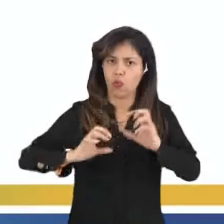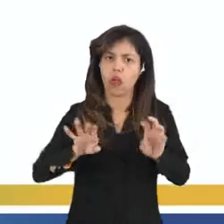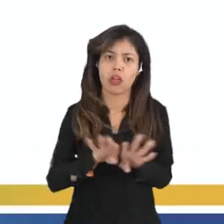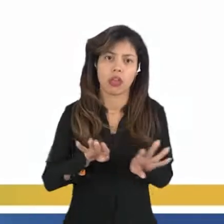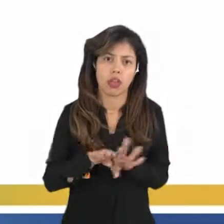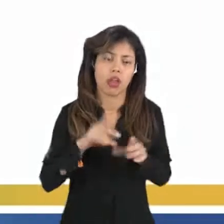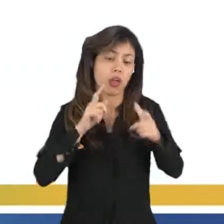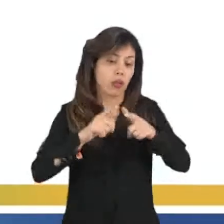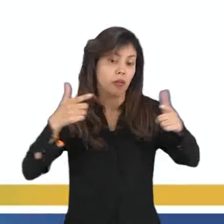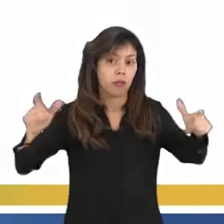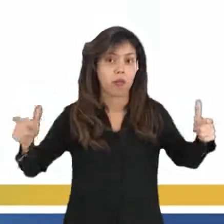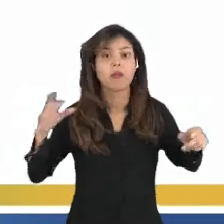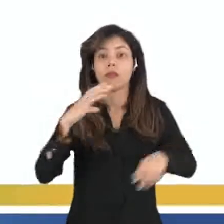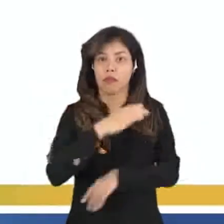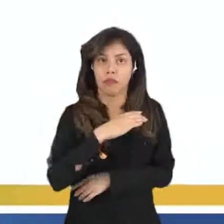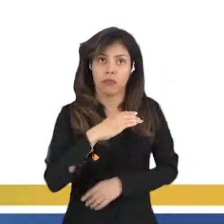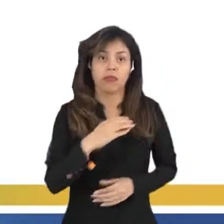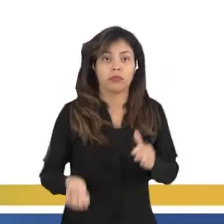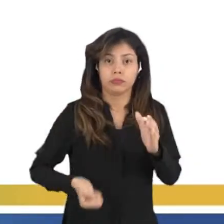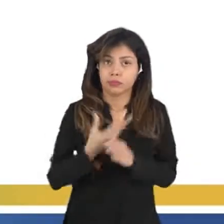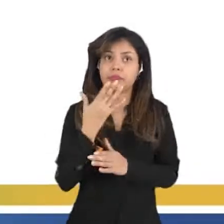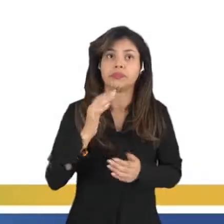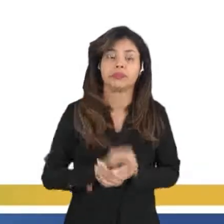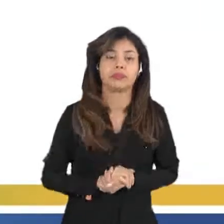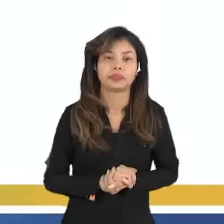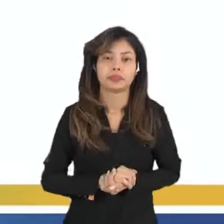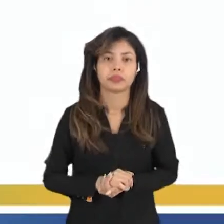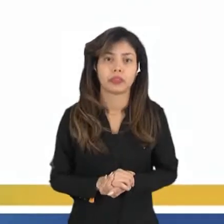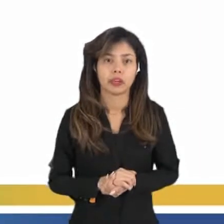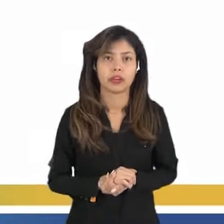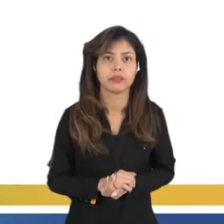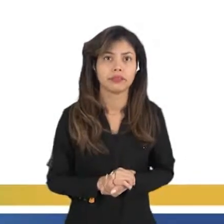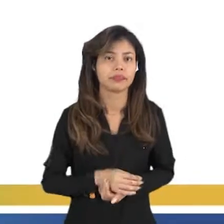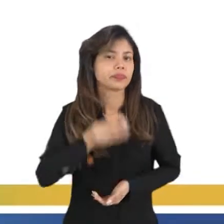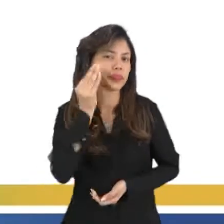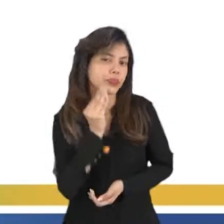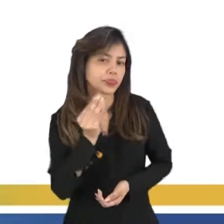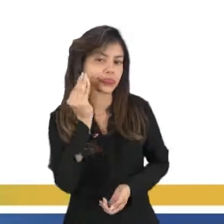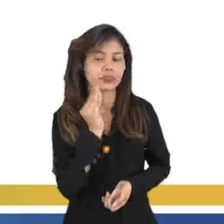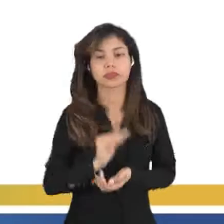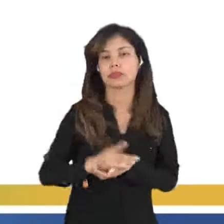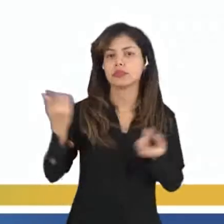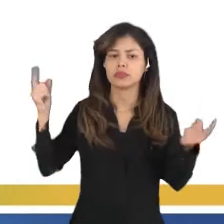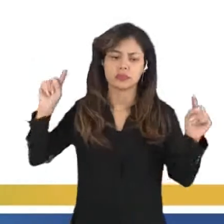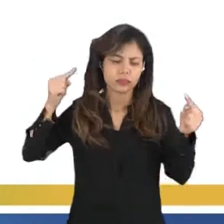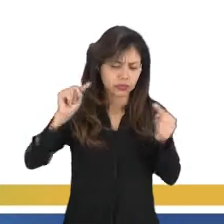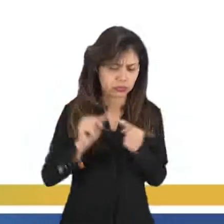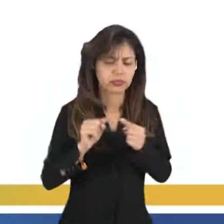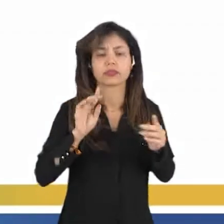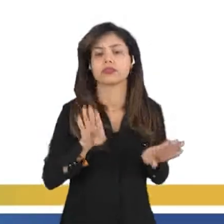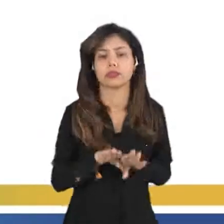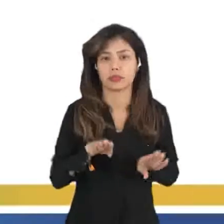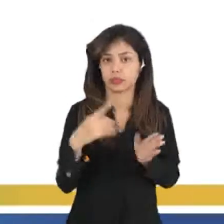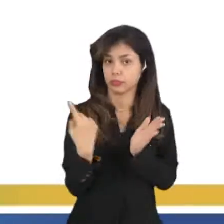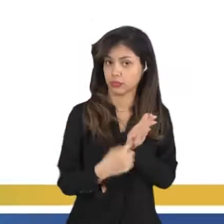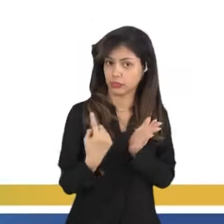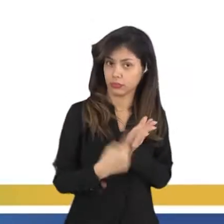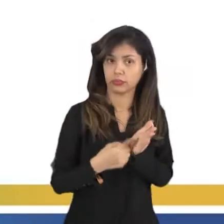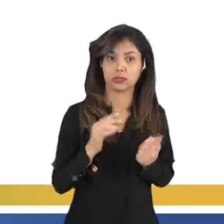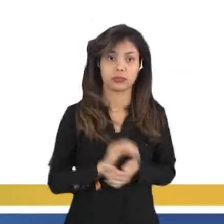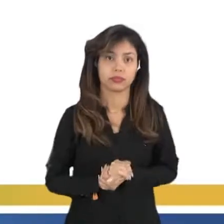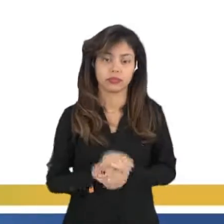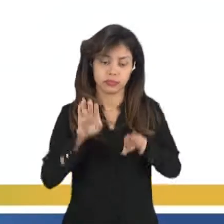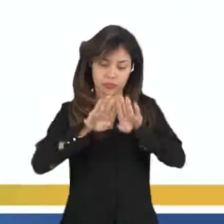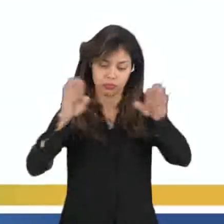grandes cidades para criar digamos assim, uma tentativa de aproximação com as negociações, sentar na mesa